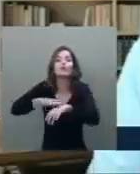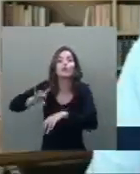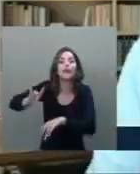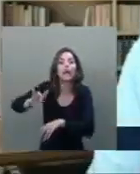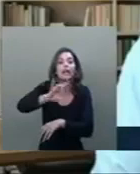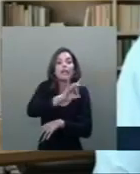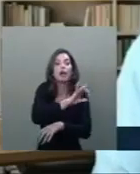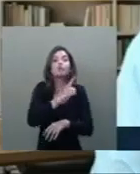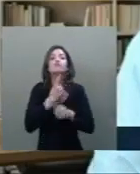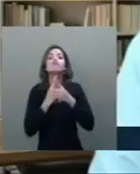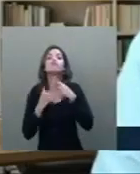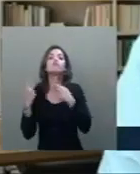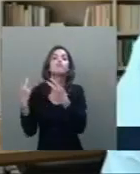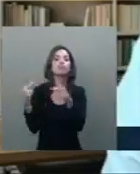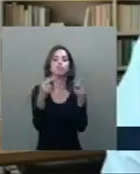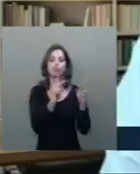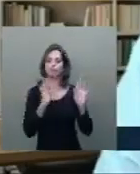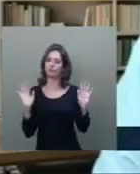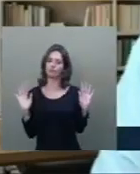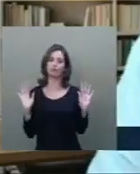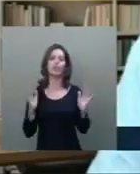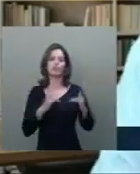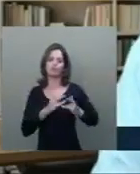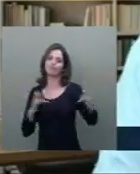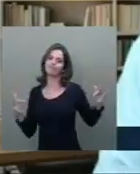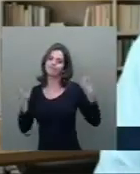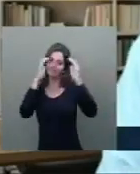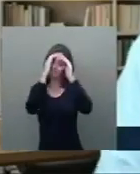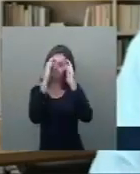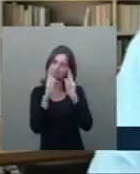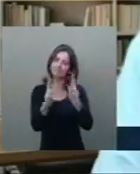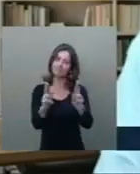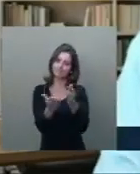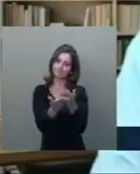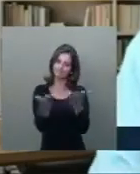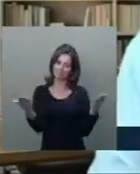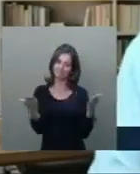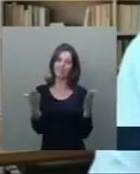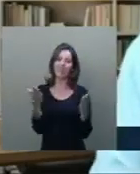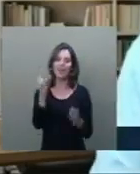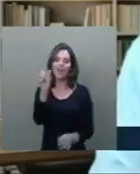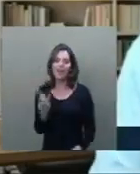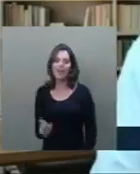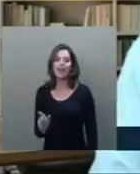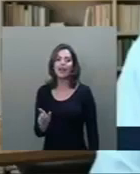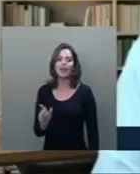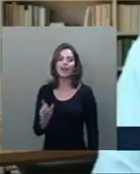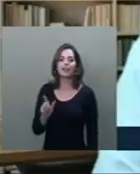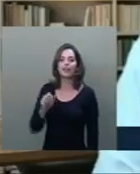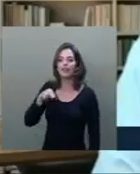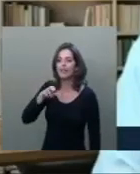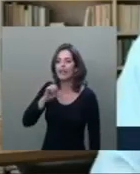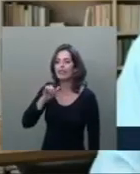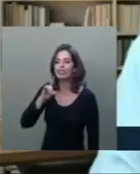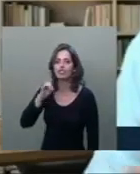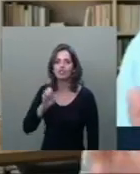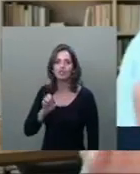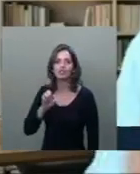bem entender. Minha solidariedade e o meu respeito profundo à nossa querida gente do Nordeste.